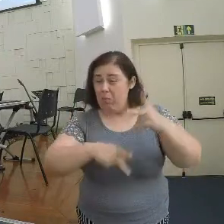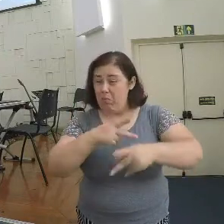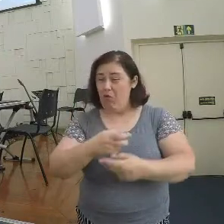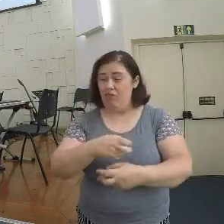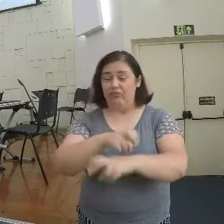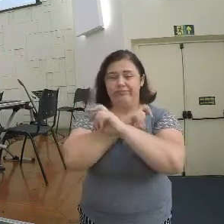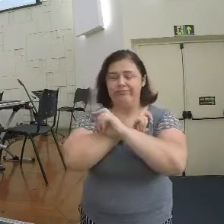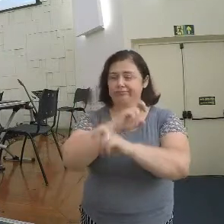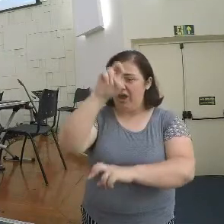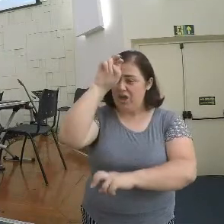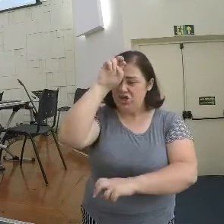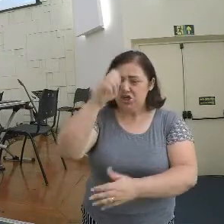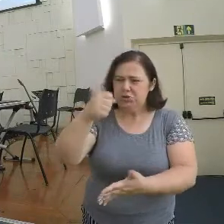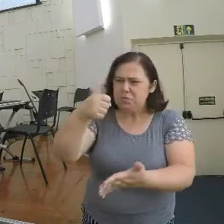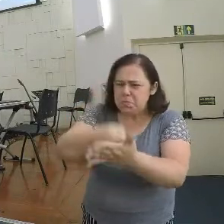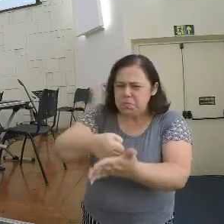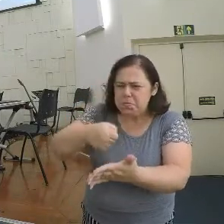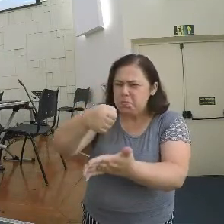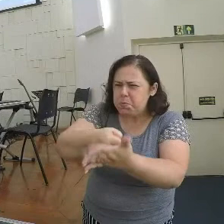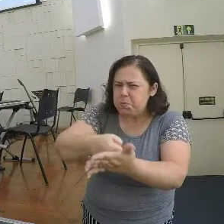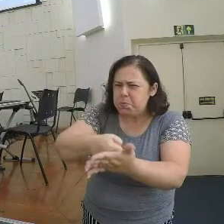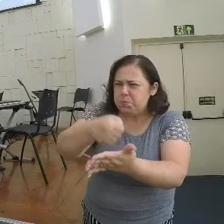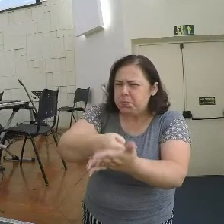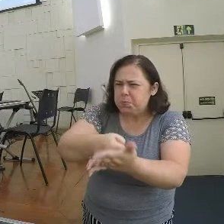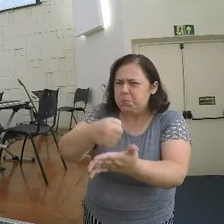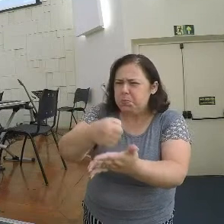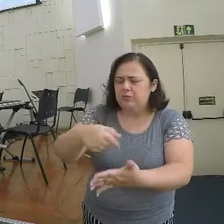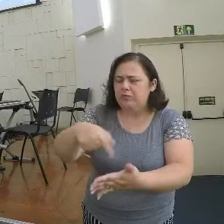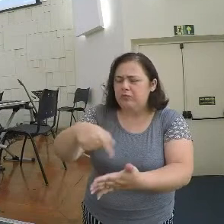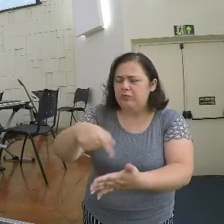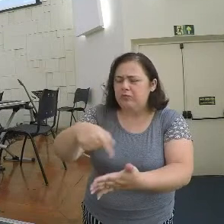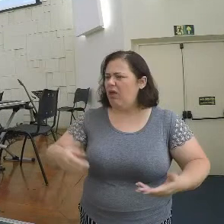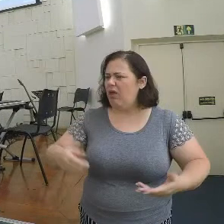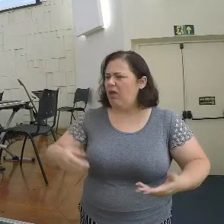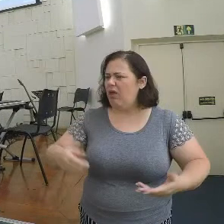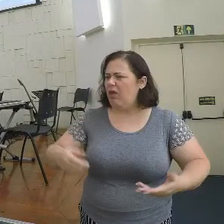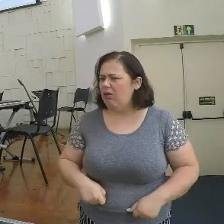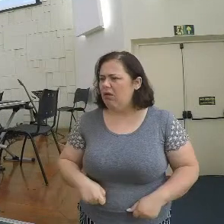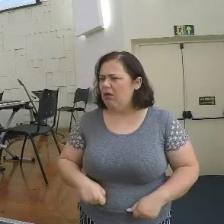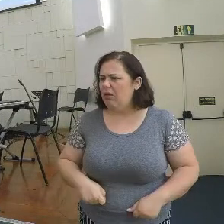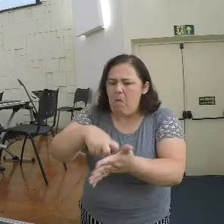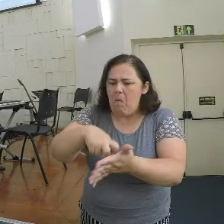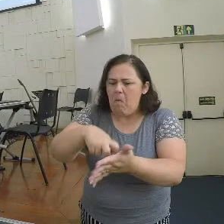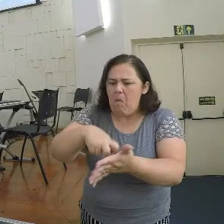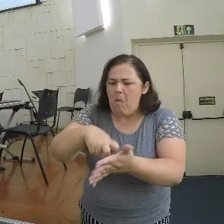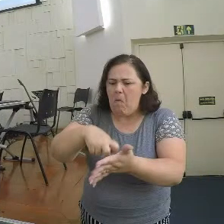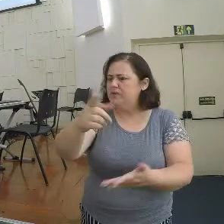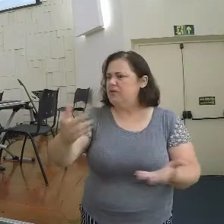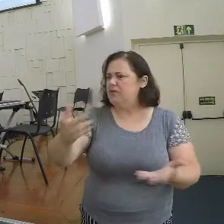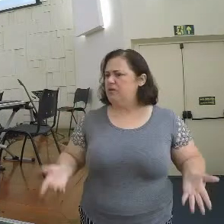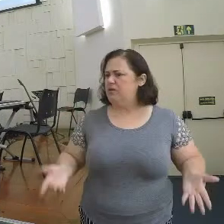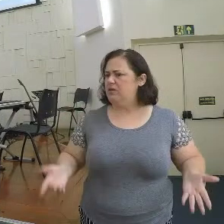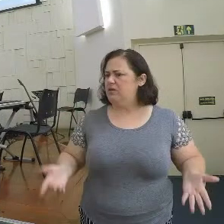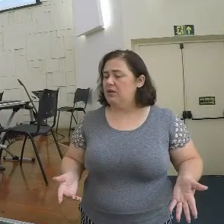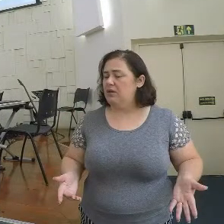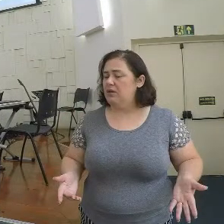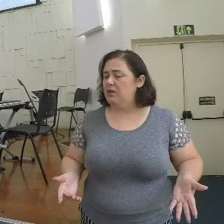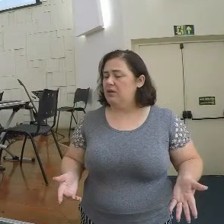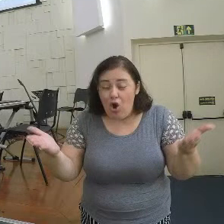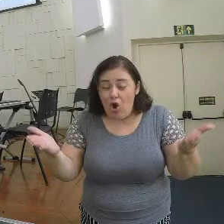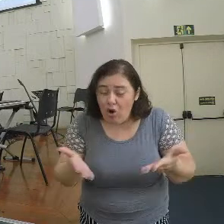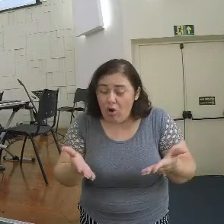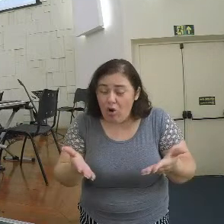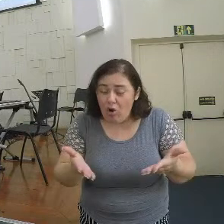vocês dura servidão. Então sejam gratos a Deus pela vida, mas gratos a Deus também pela terra, a terra que vocês